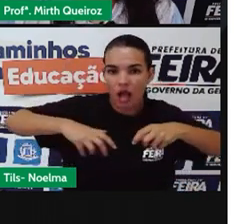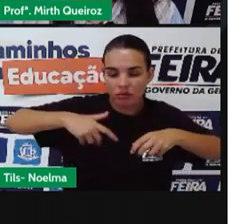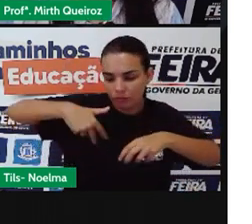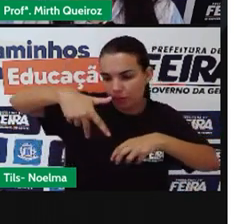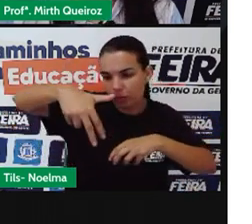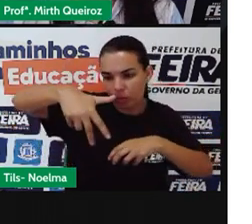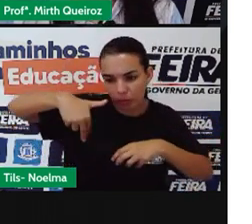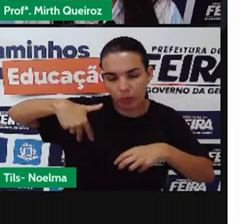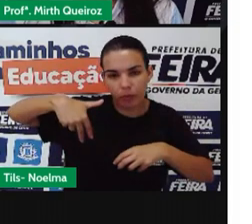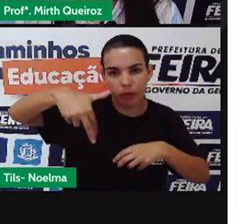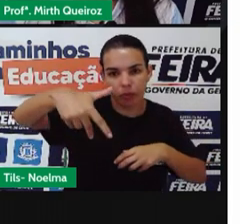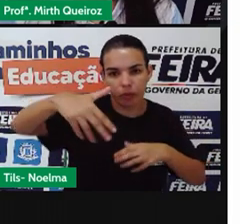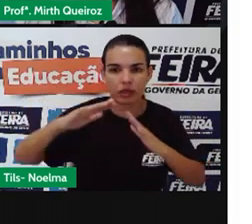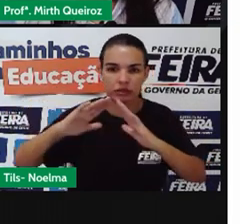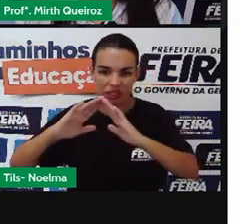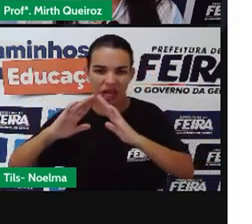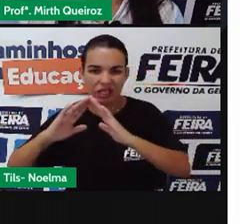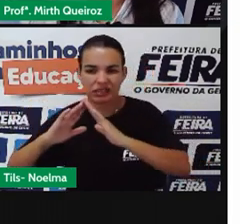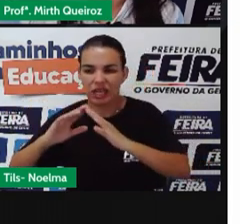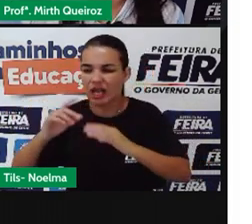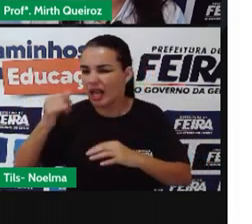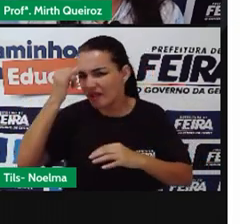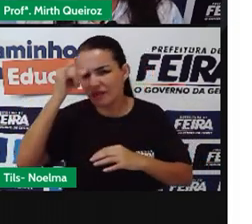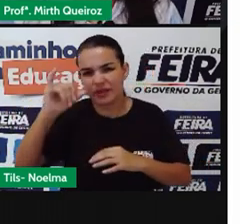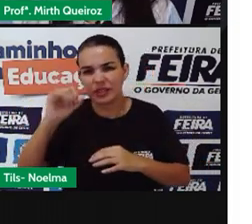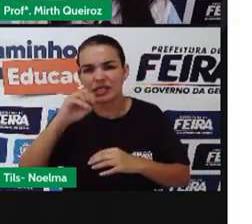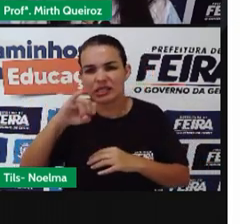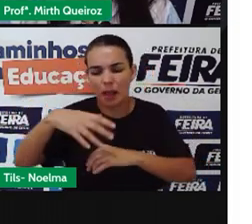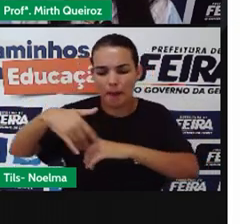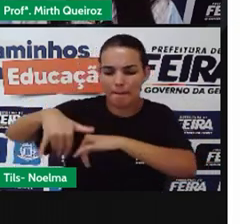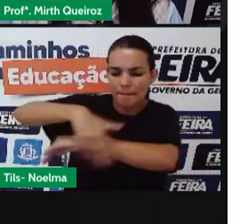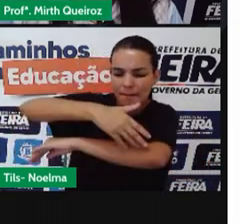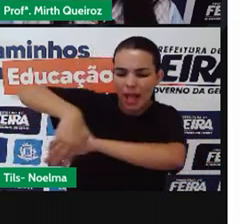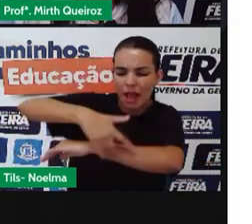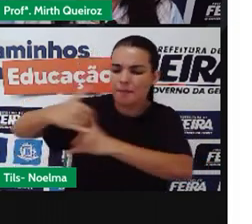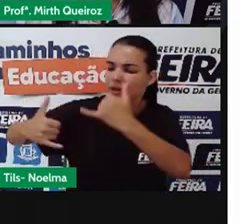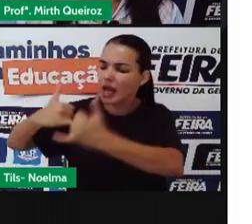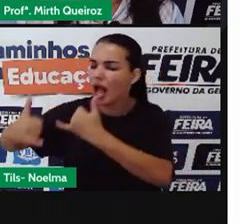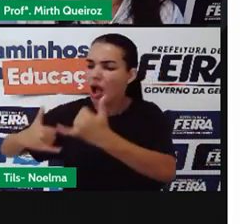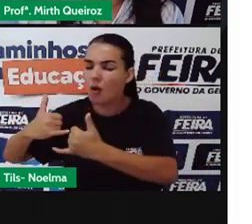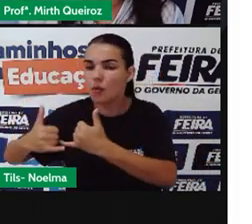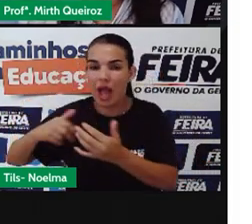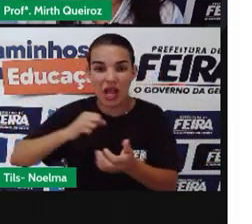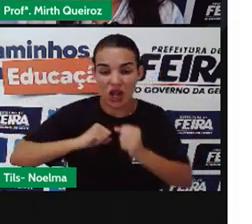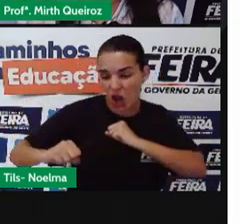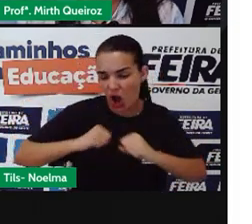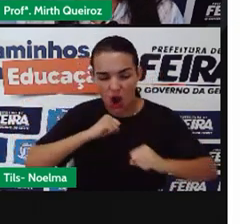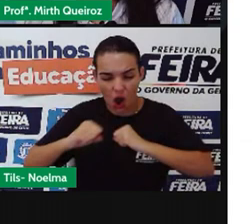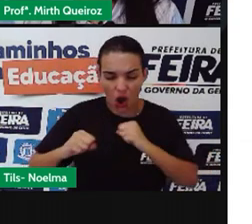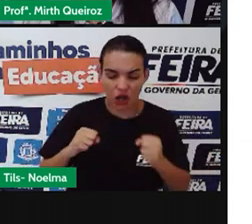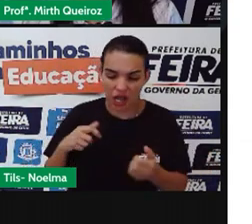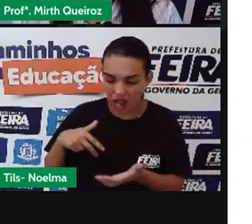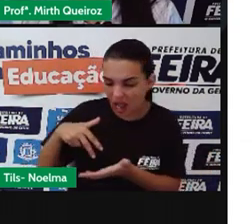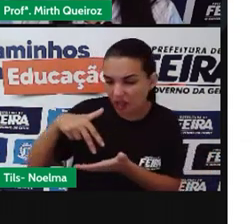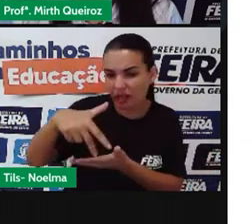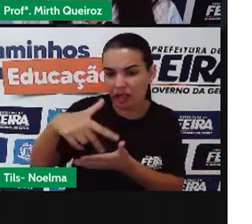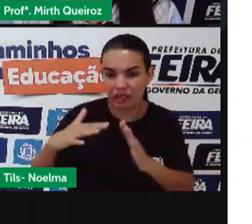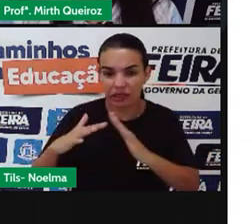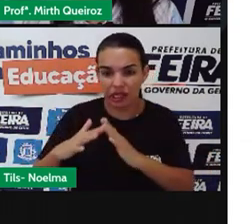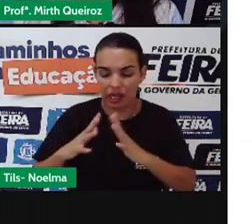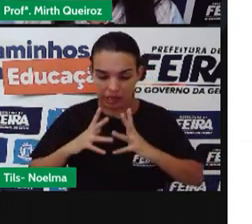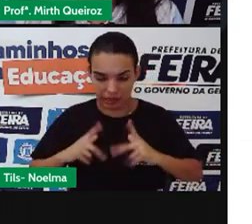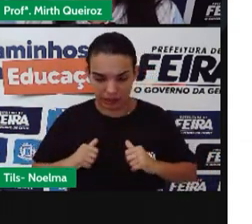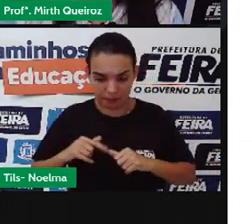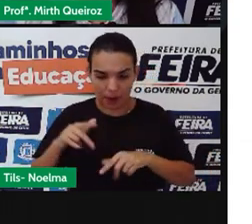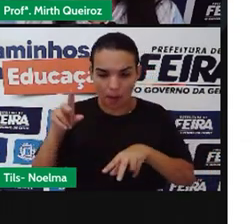ficar entrando e saindo de casa assim a gente vai brincar na rua do hospital o recheio implicado né não velho